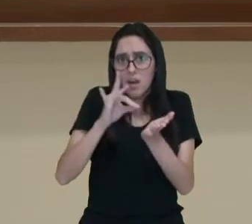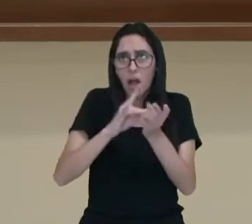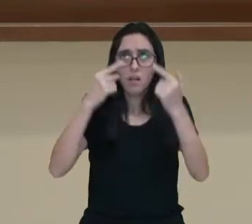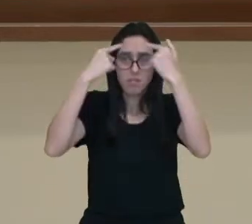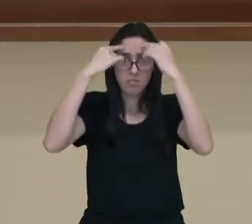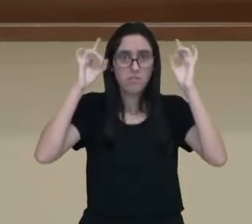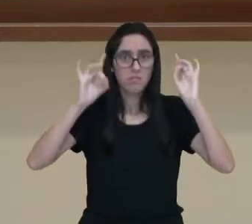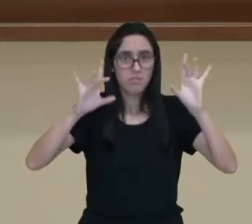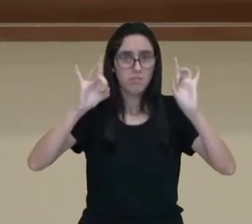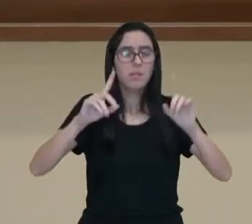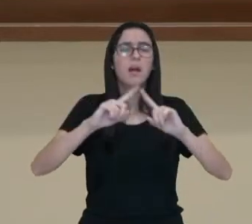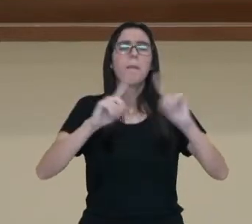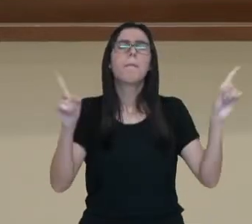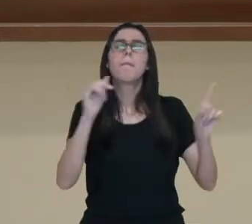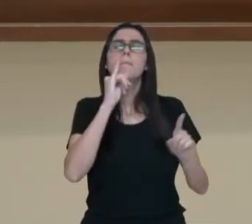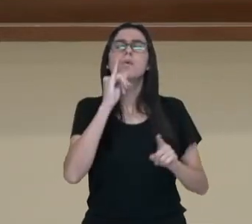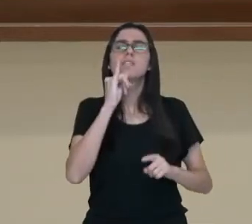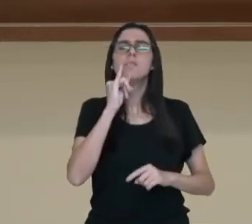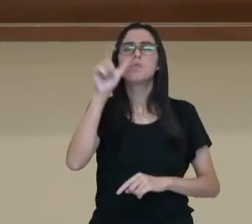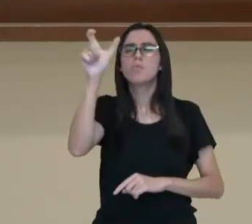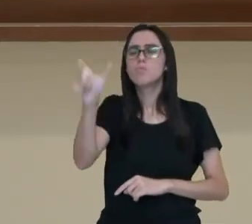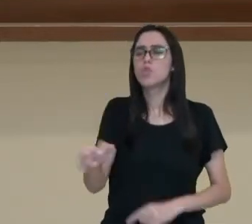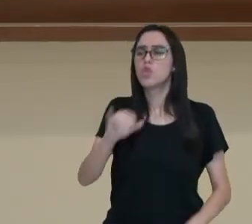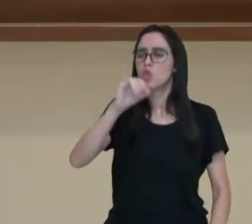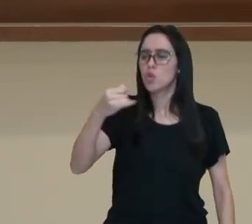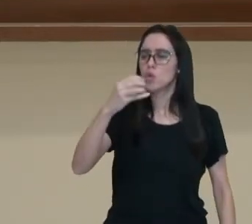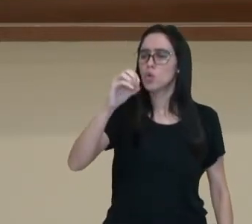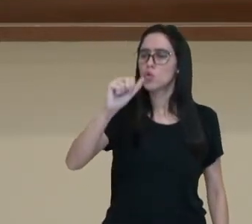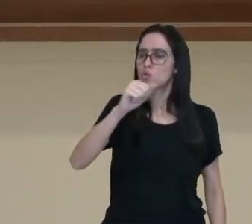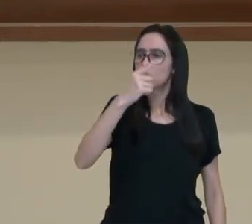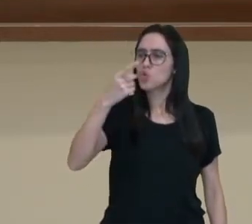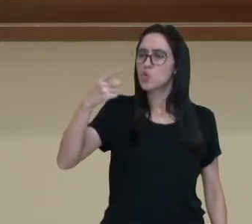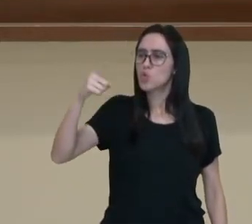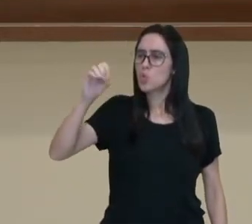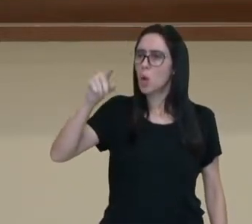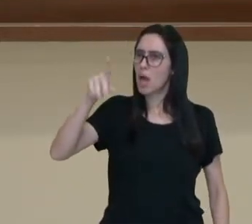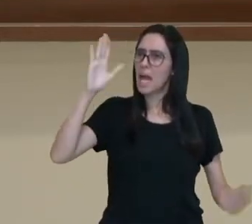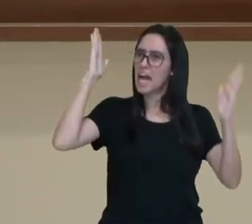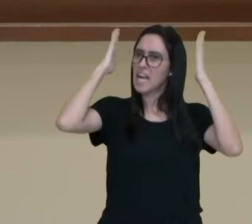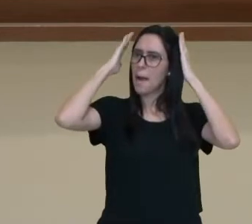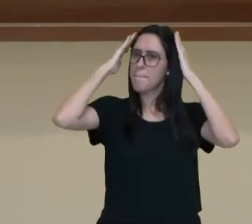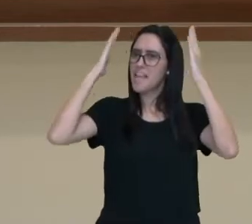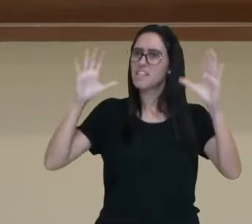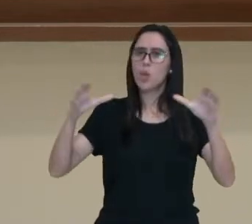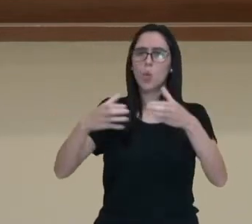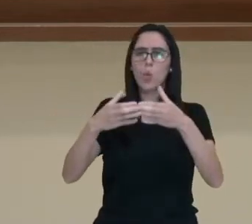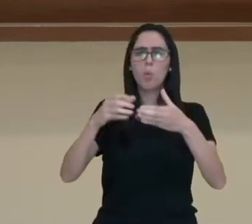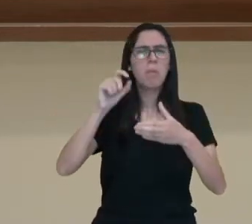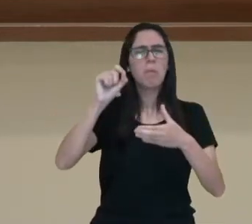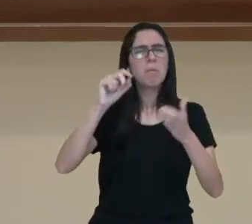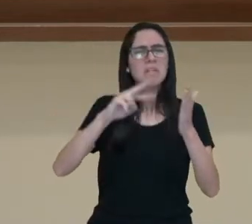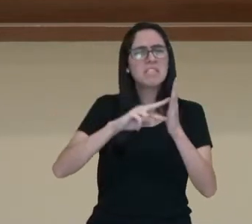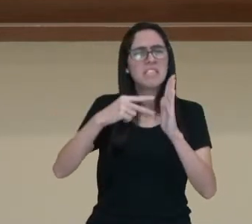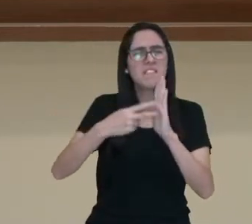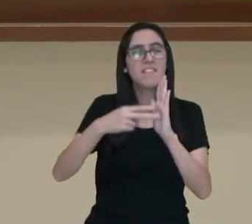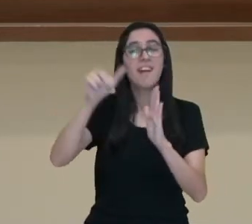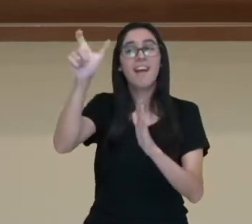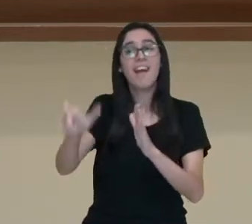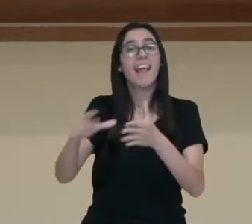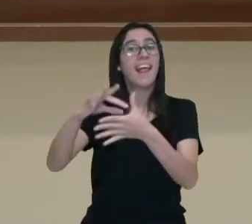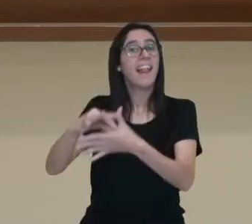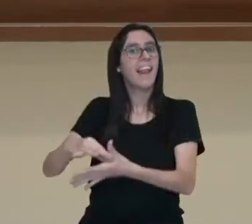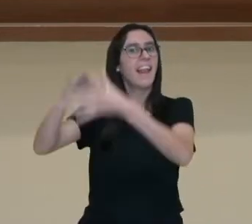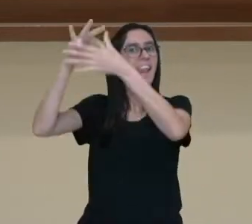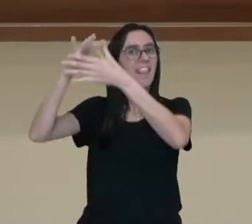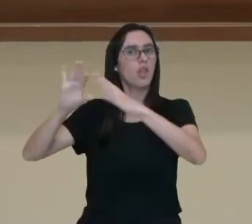é o cabeça do grupo, quis dizer que ele é o líder. Então, aproximei o significado de líder para